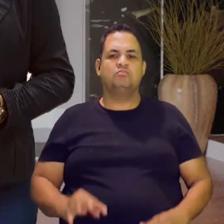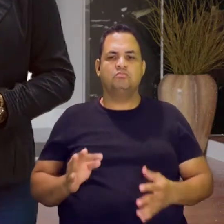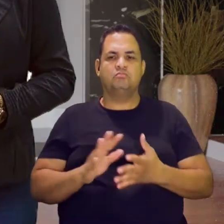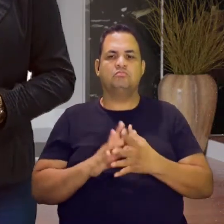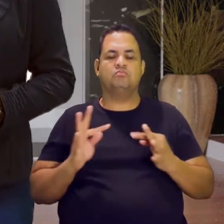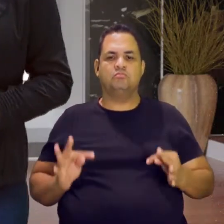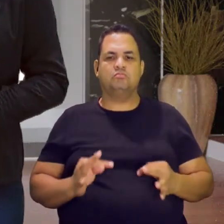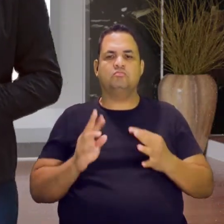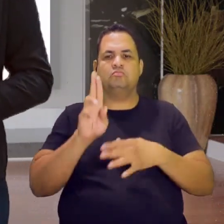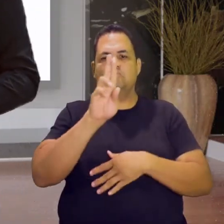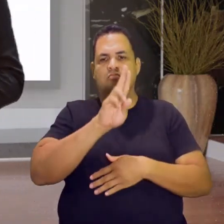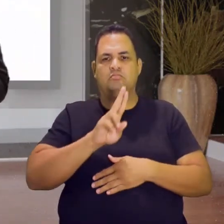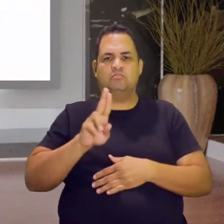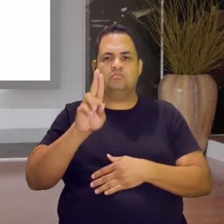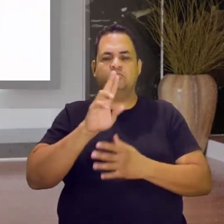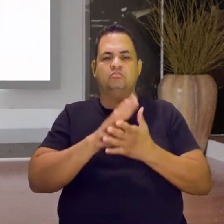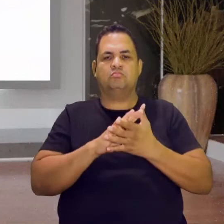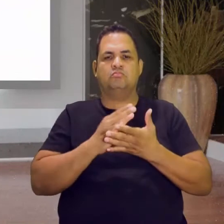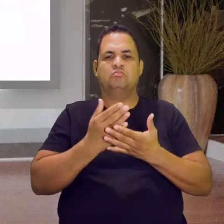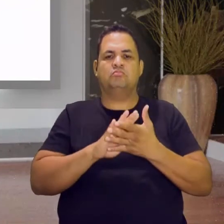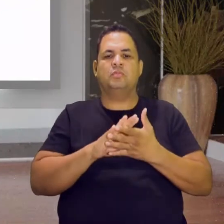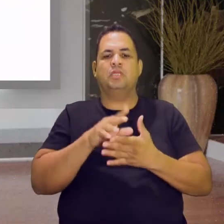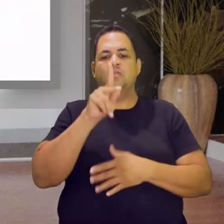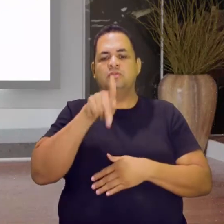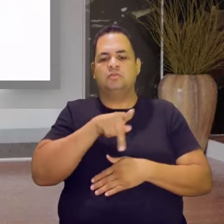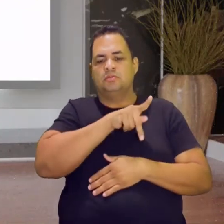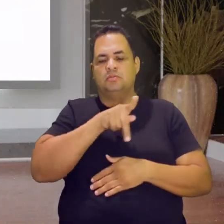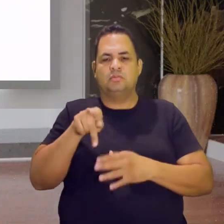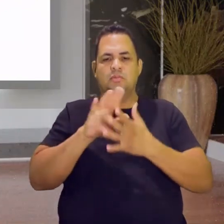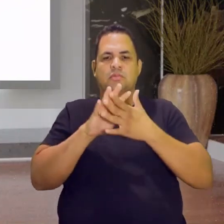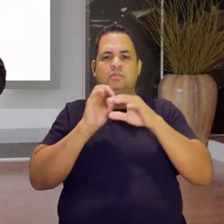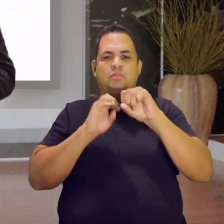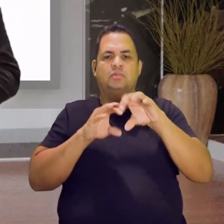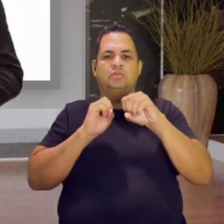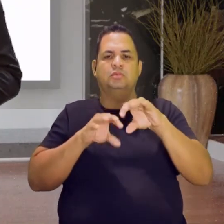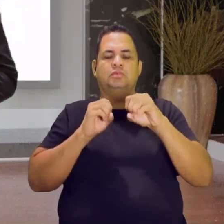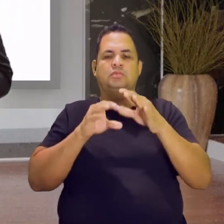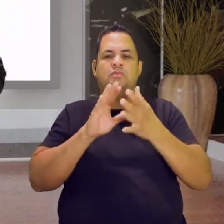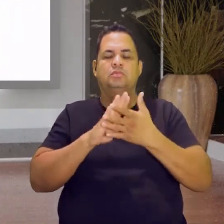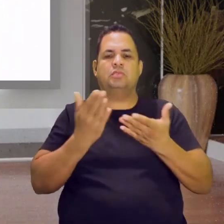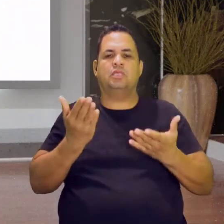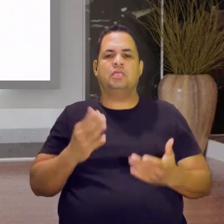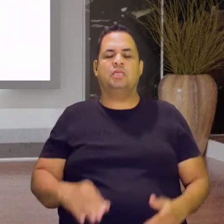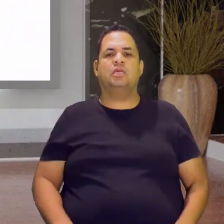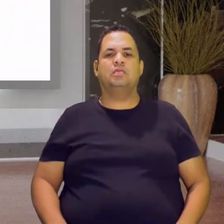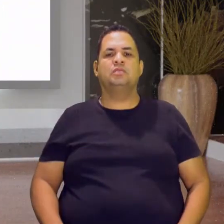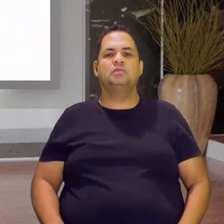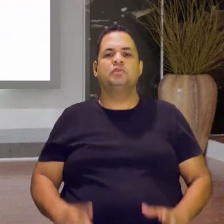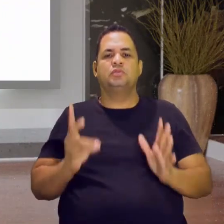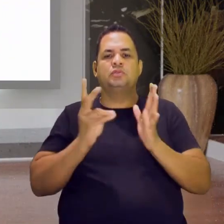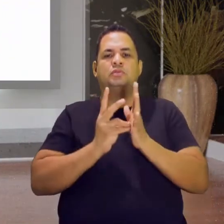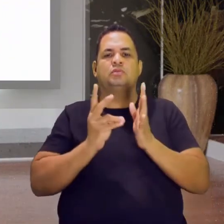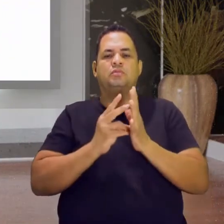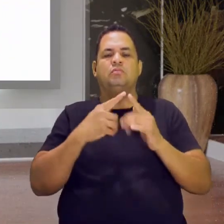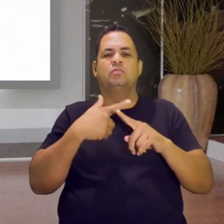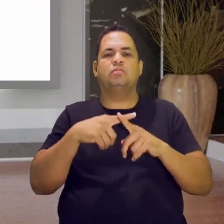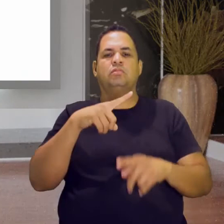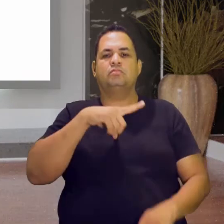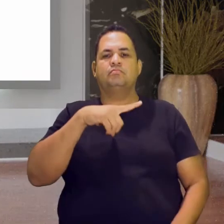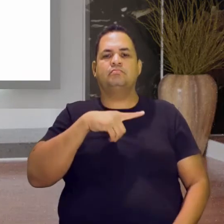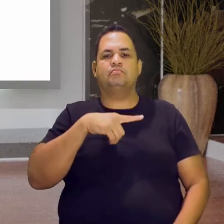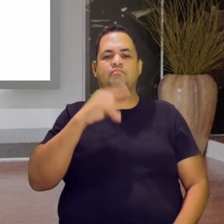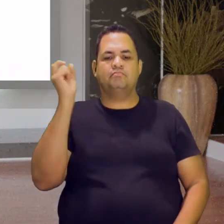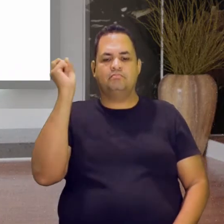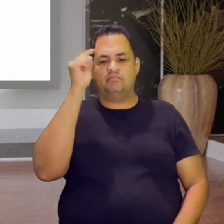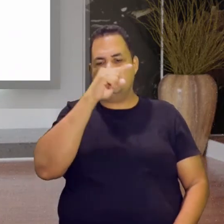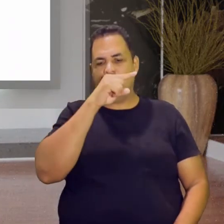aí utilizada pelos jesuítas para catequizar os indígenas, até porque tinha muita dificuldade, né, com